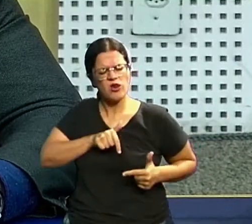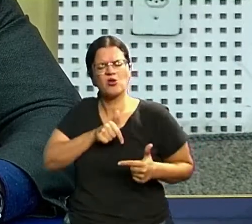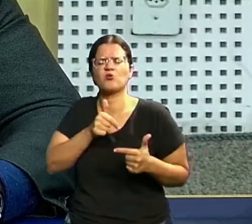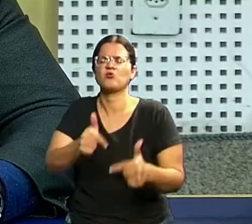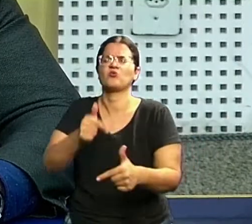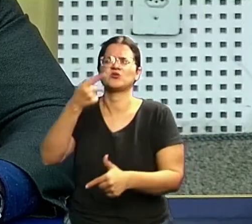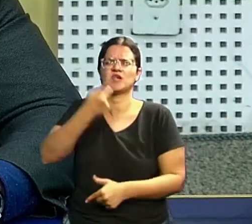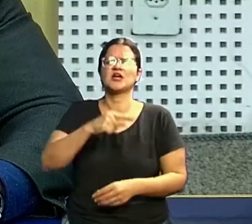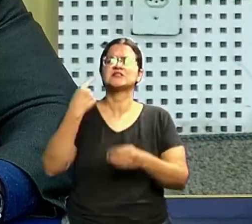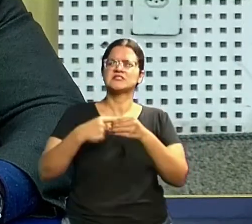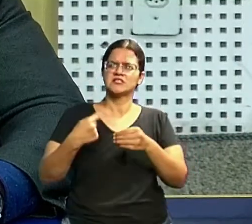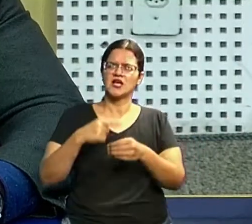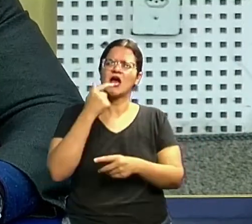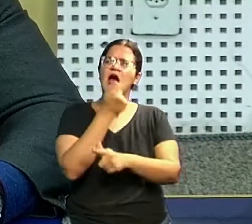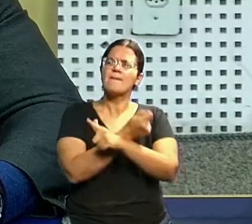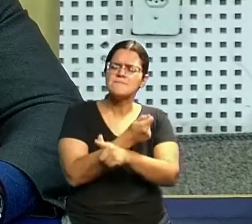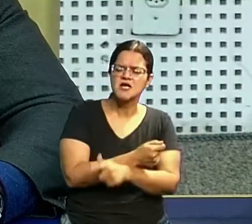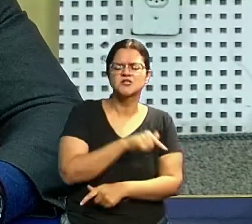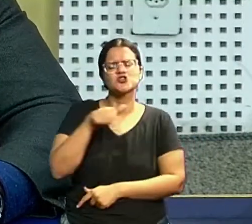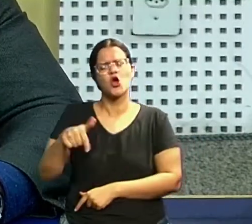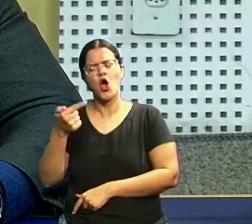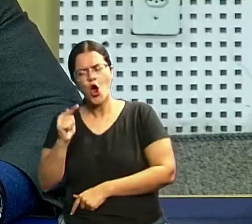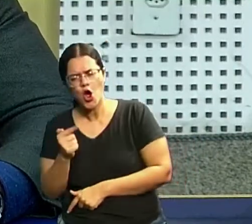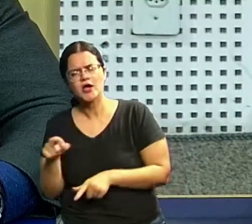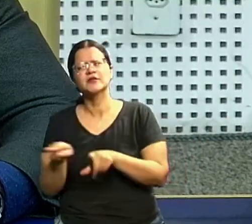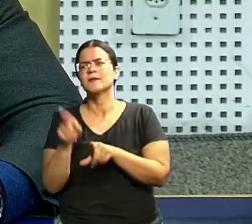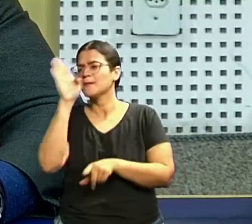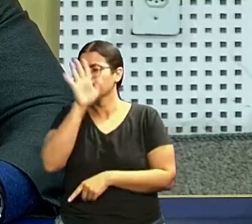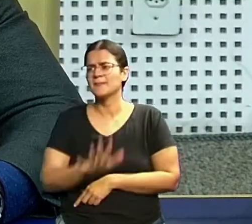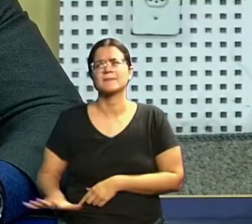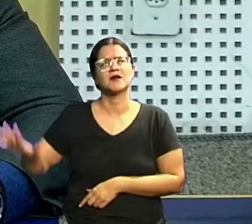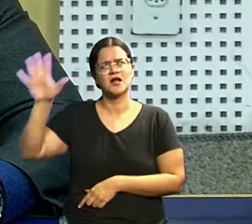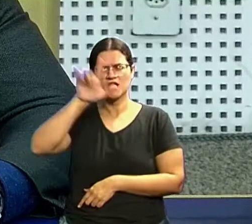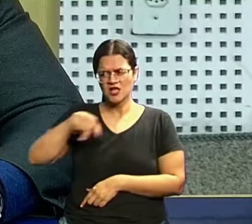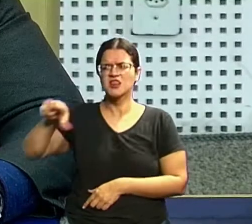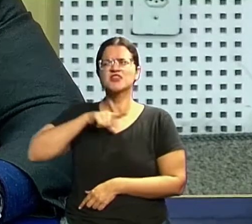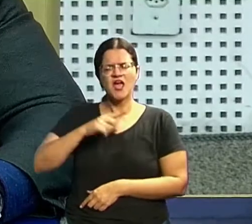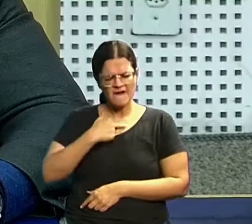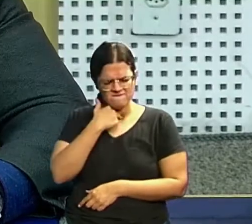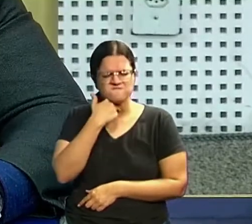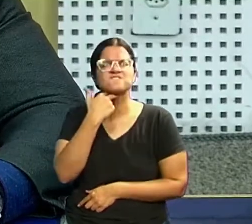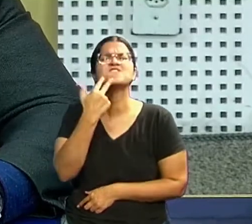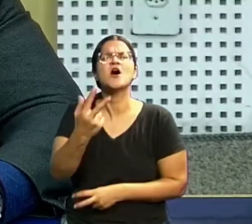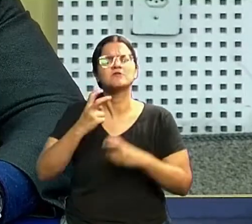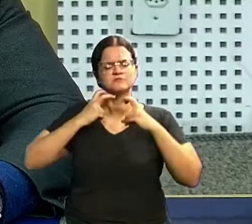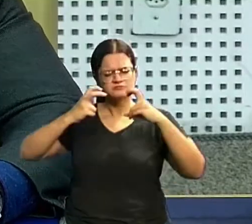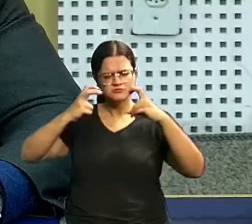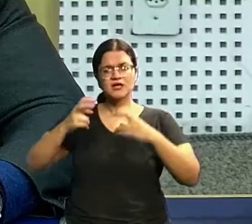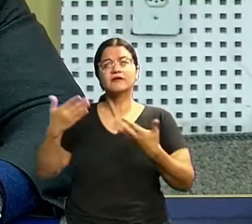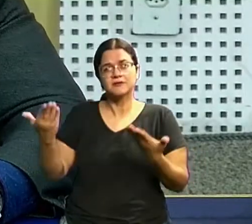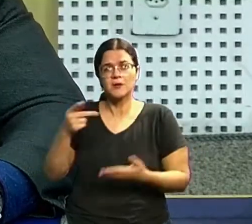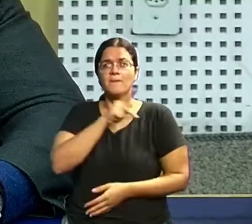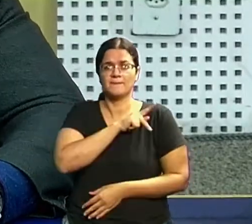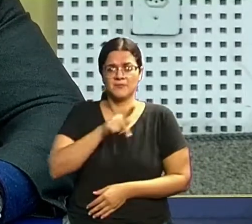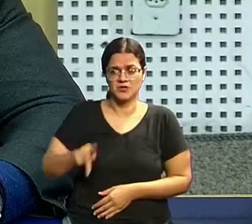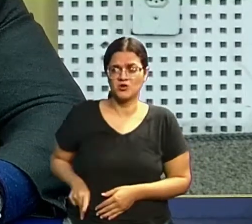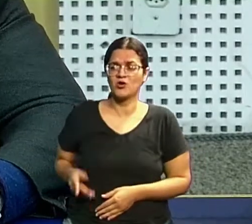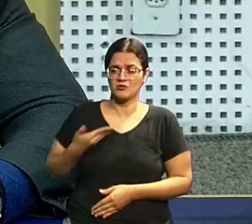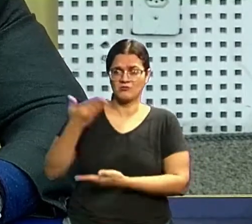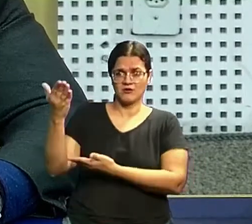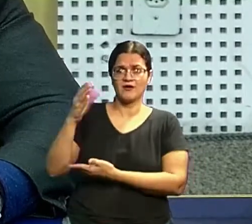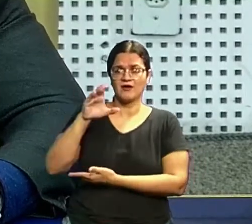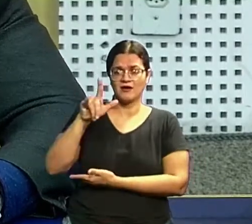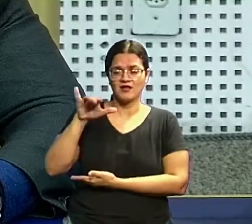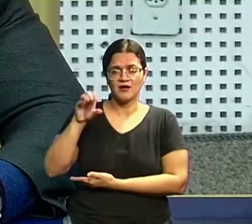da cidade Aparecida, de Goiânia e do Brasil. Vocês têm voz e vez, tanto é que o nosso presidente, que em